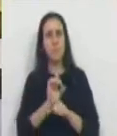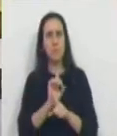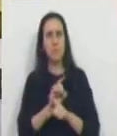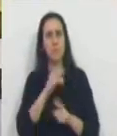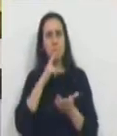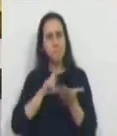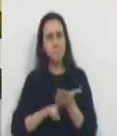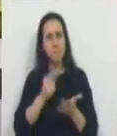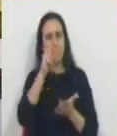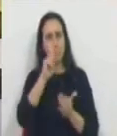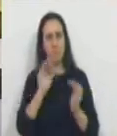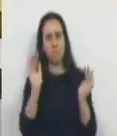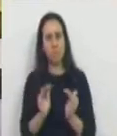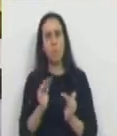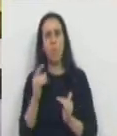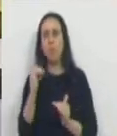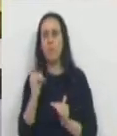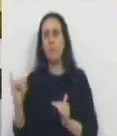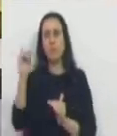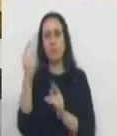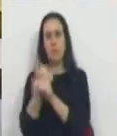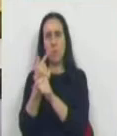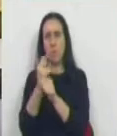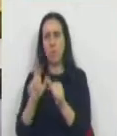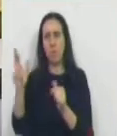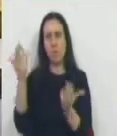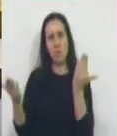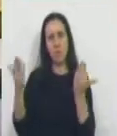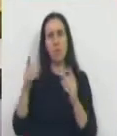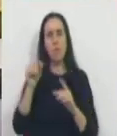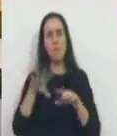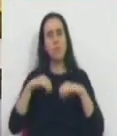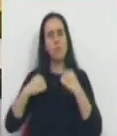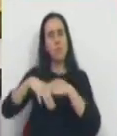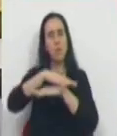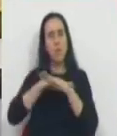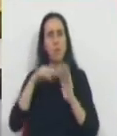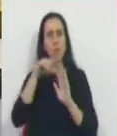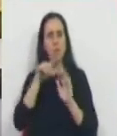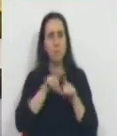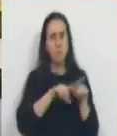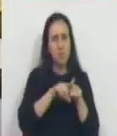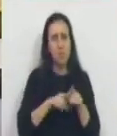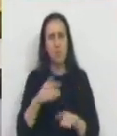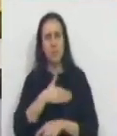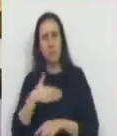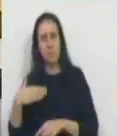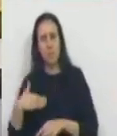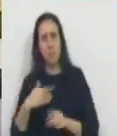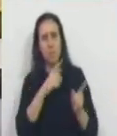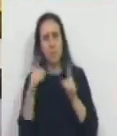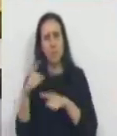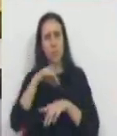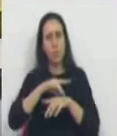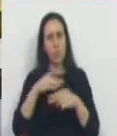valor real face ao aumento da inflação, foram as políticas sociais, com os cortes na saúde, nos transportes de doentes, no